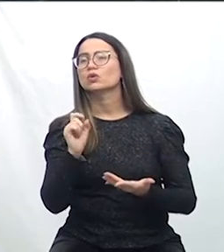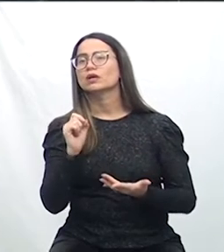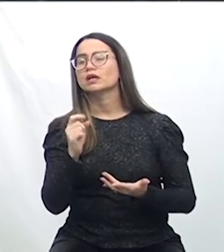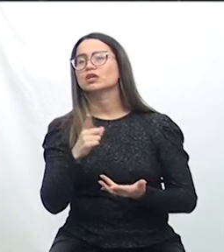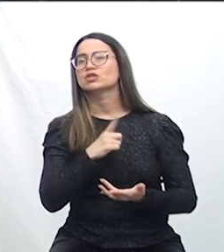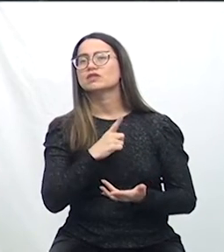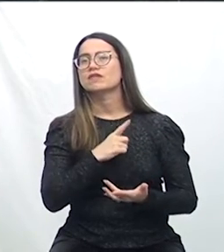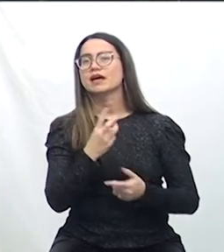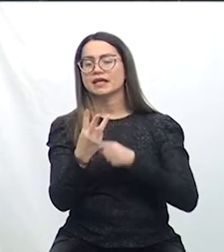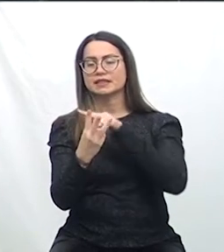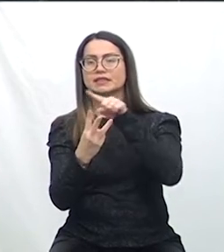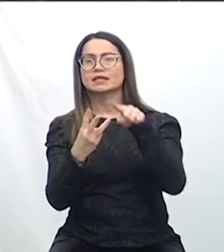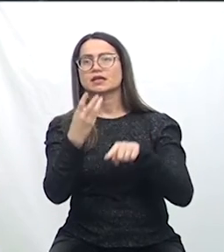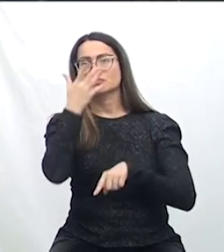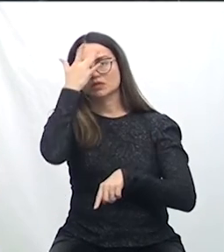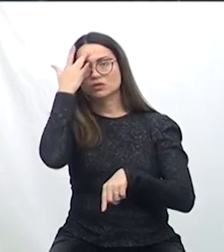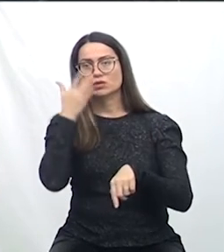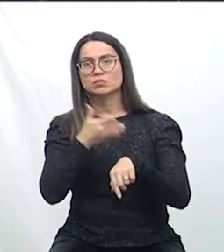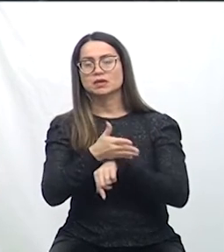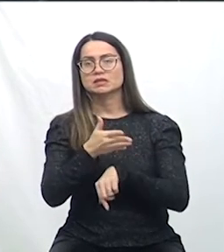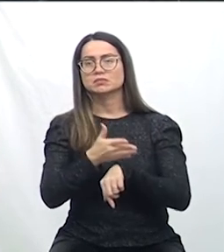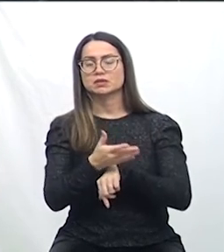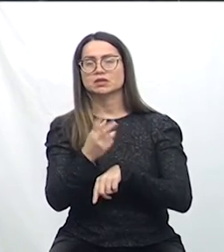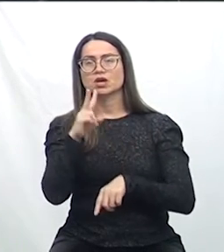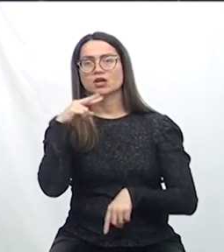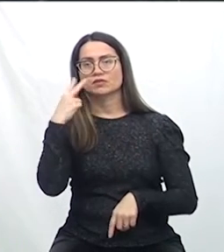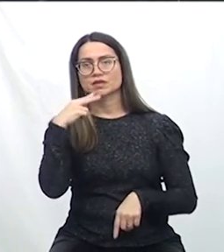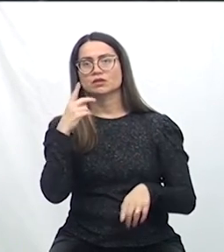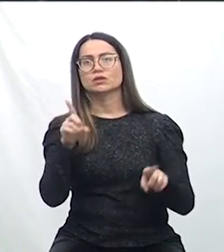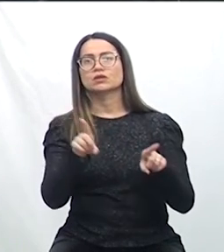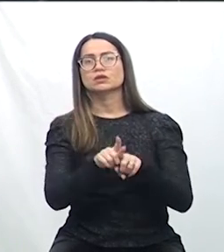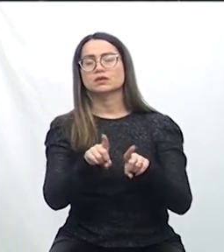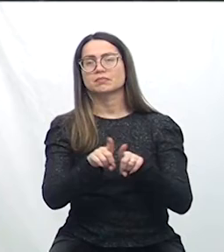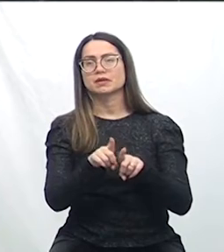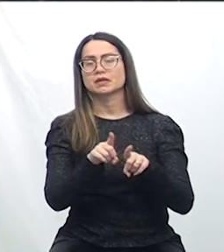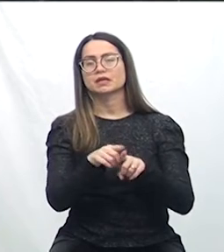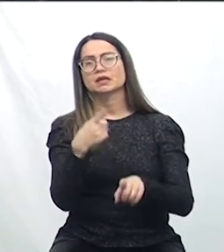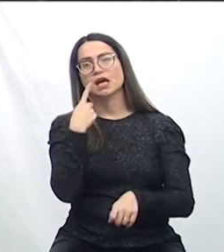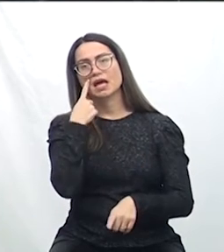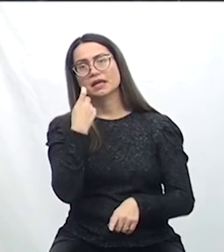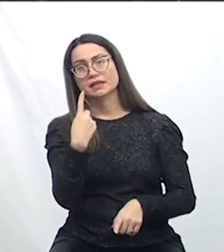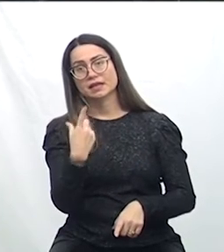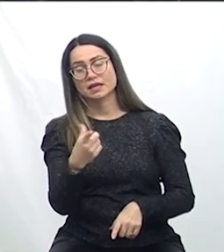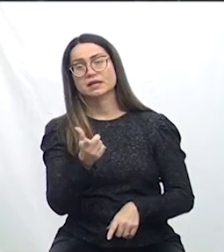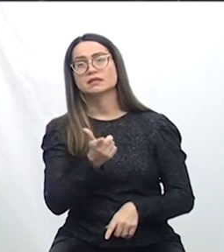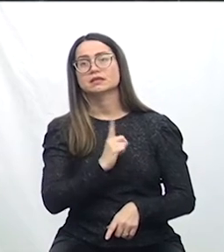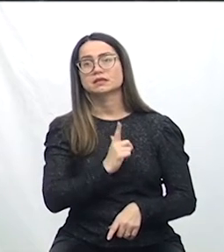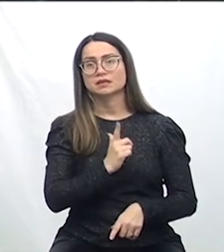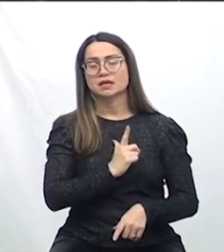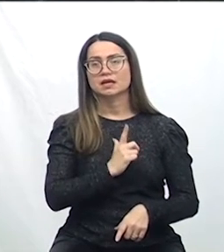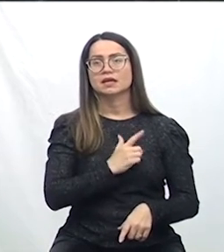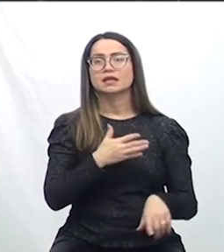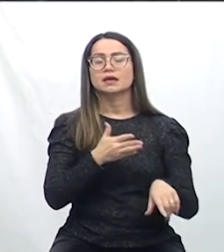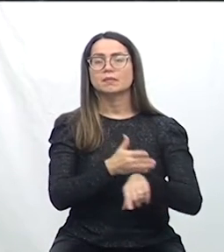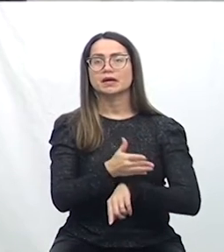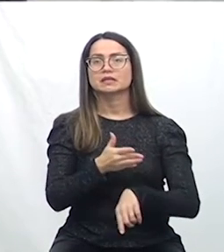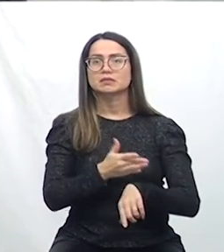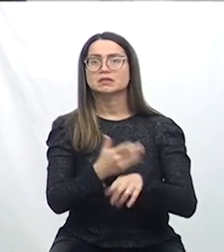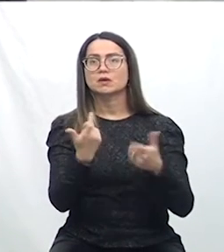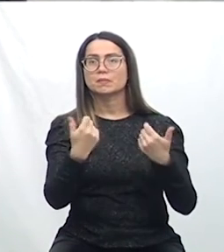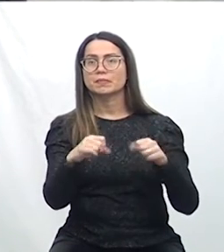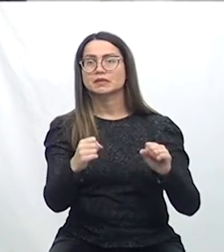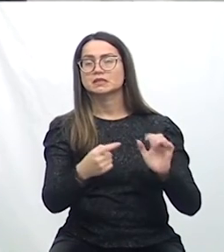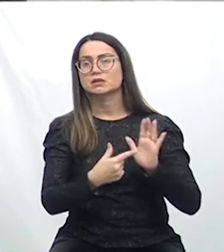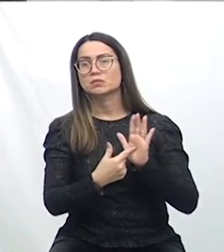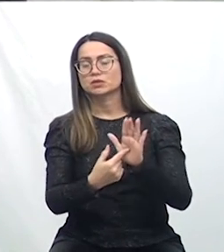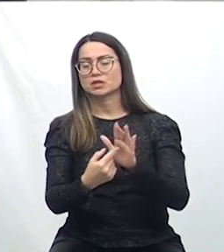menos 3 integrantes. Os vereadores, portanto, que possuem interesse na participação, devem indicar